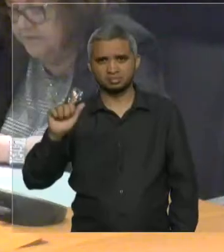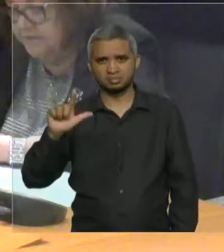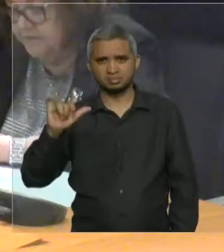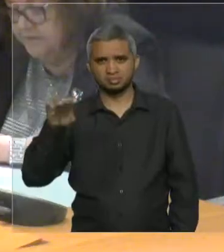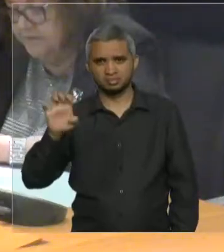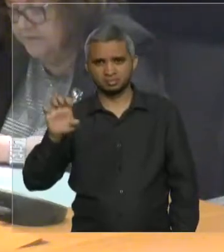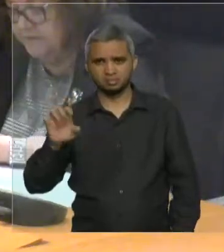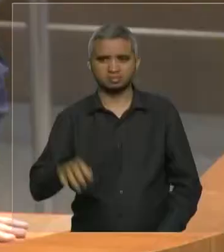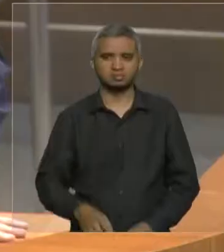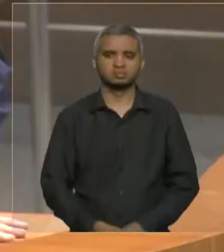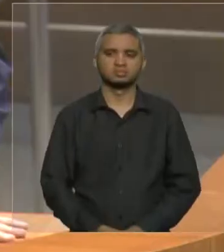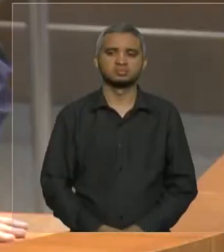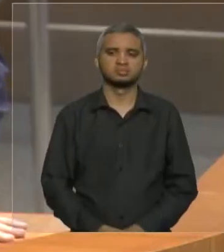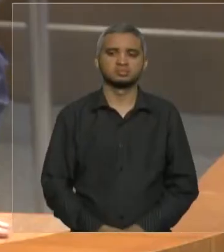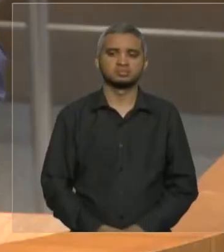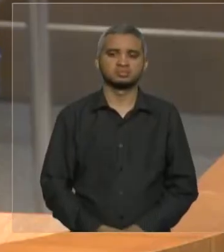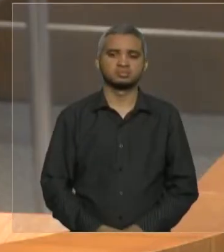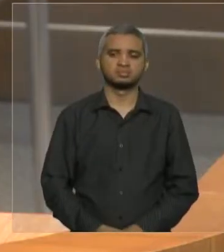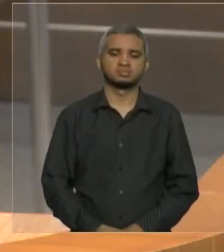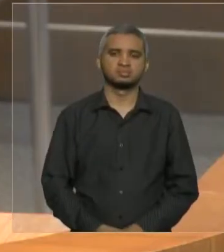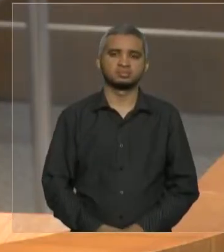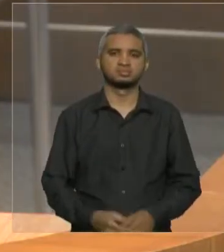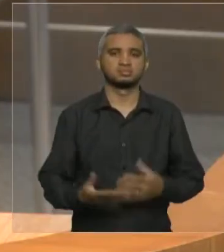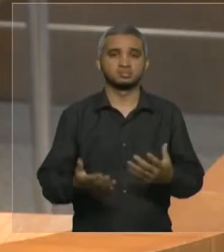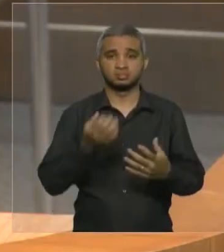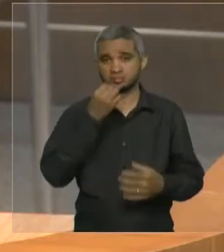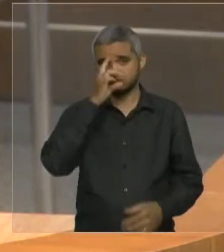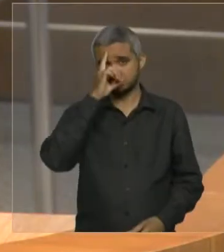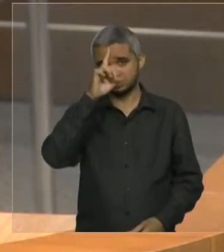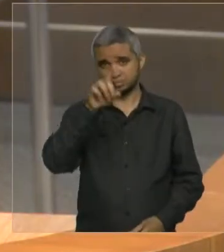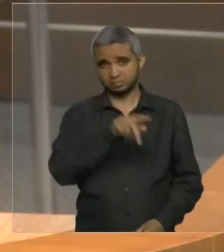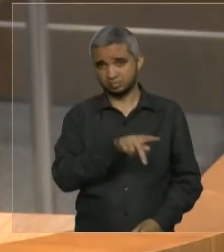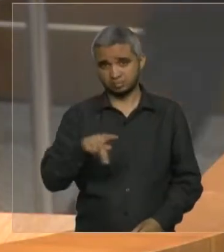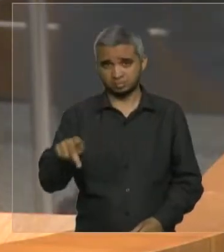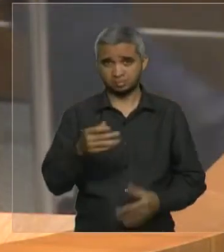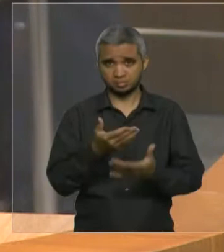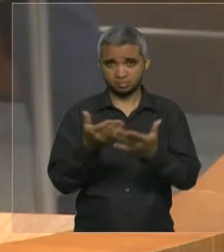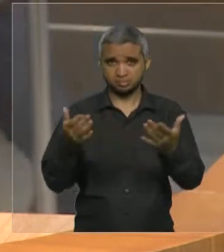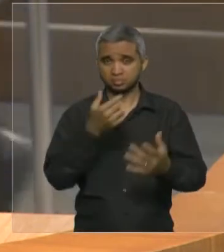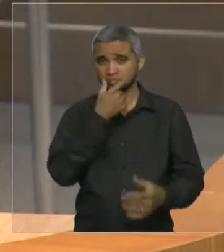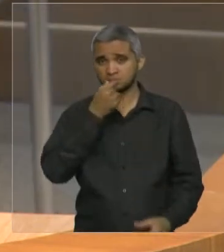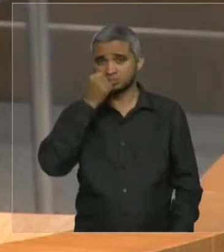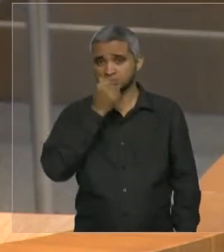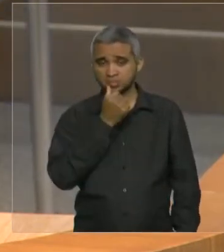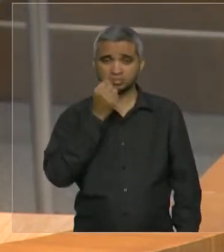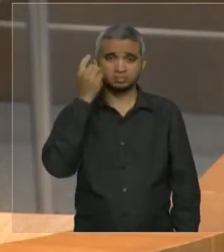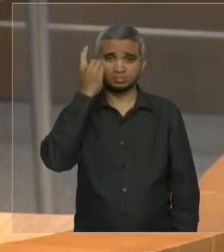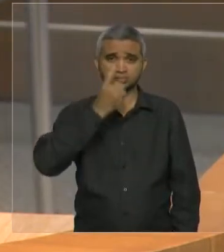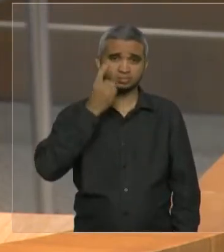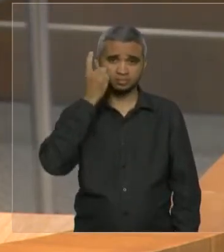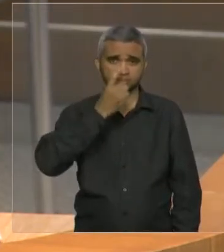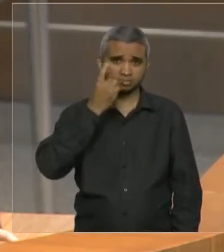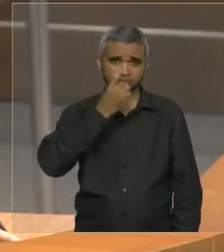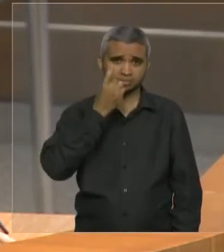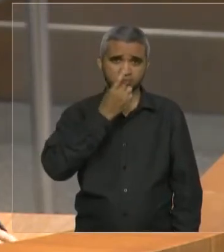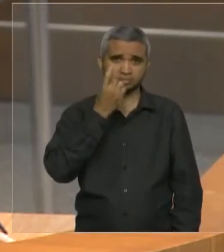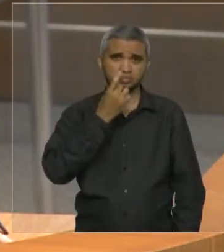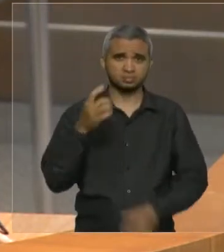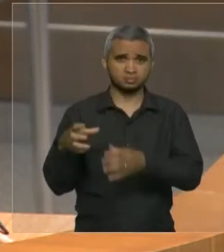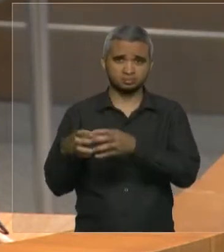Bom dia, senhor presidente, senhoras e senhores deputados, galeria, imprensa, bom dia. Senhor presidente, eu venho